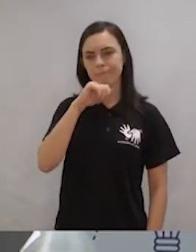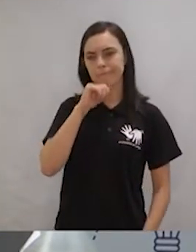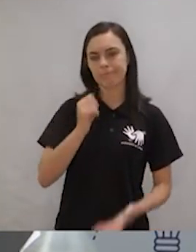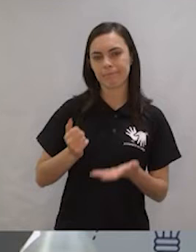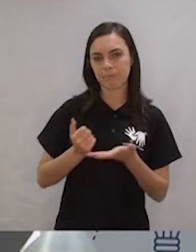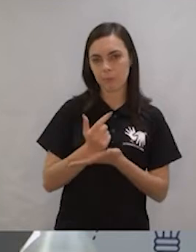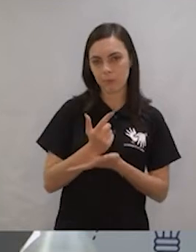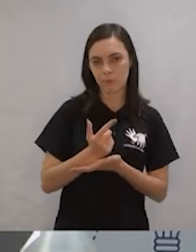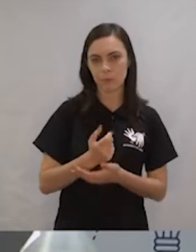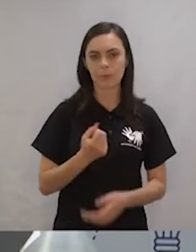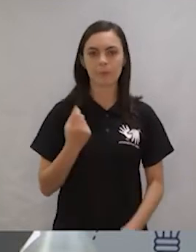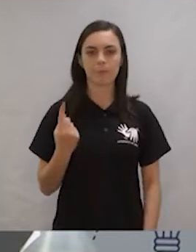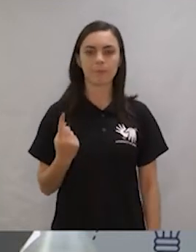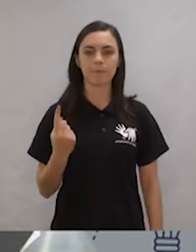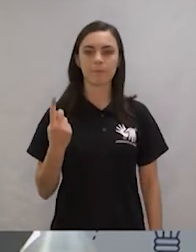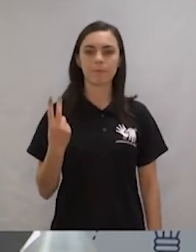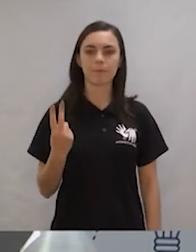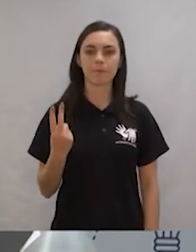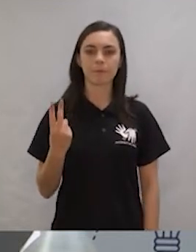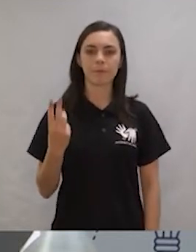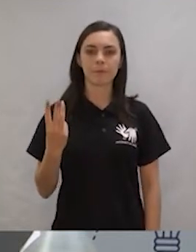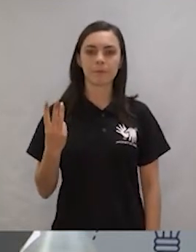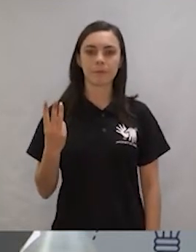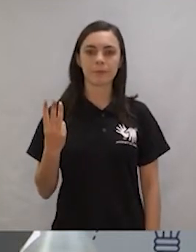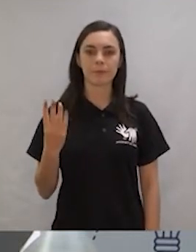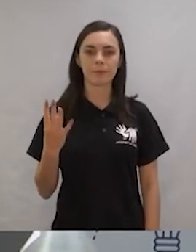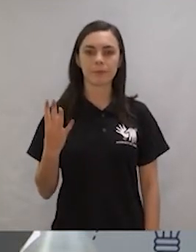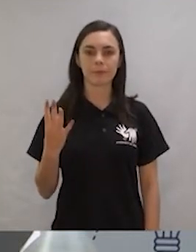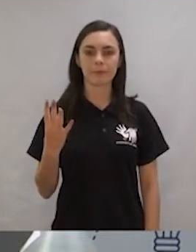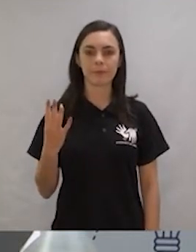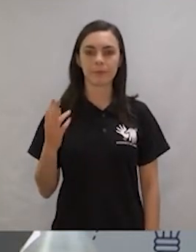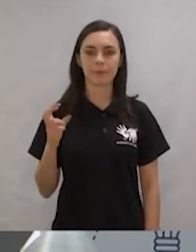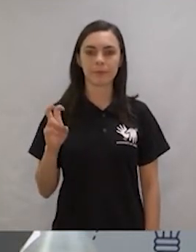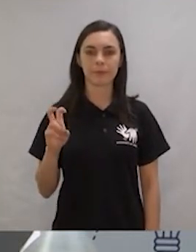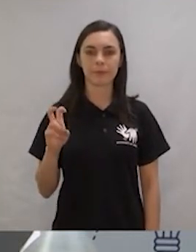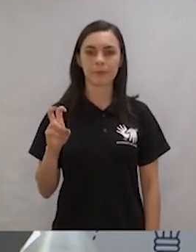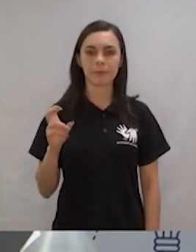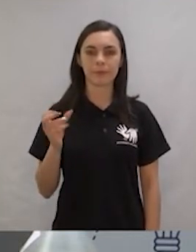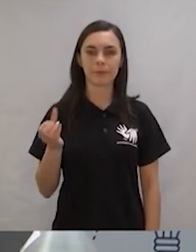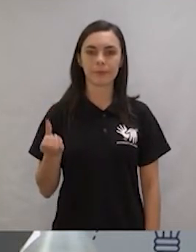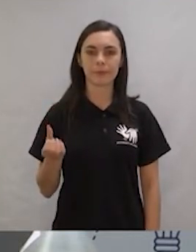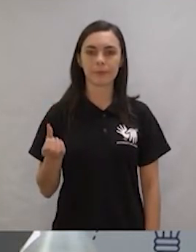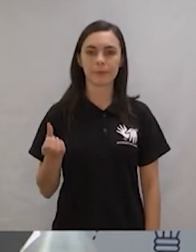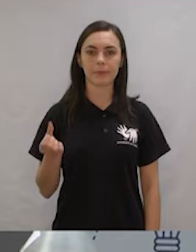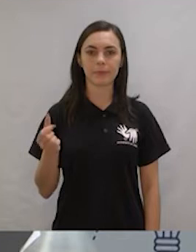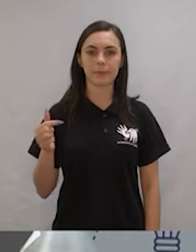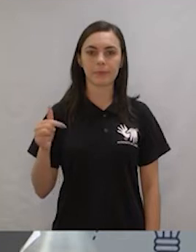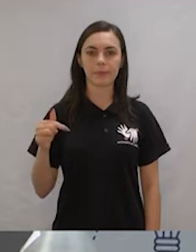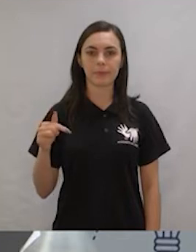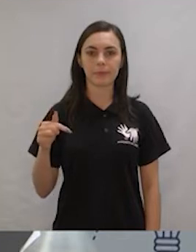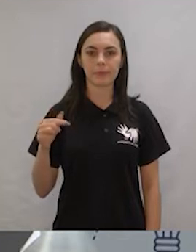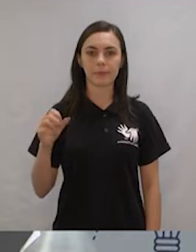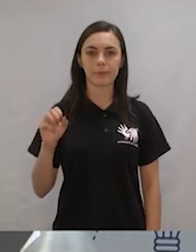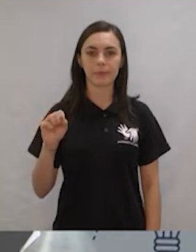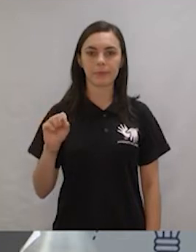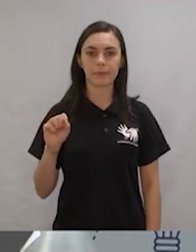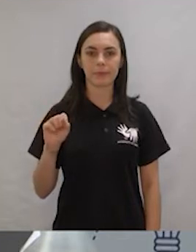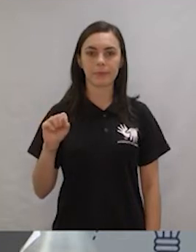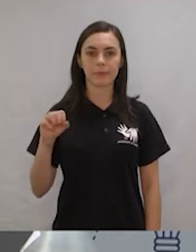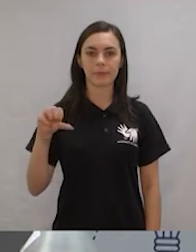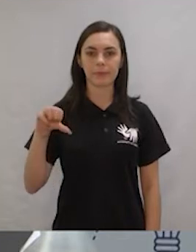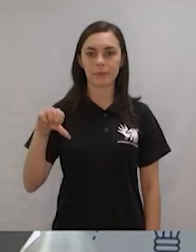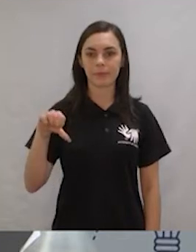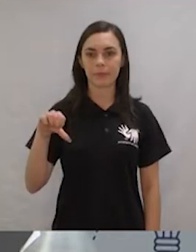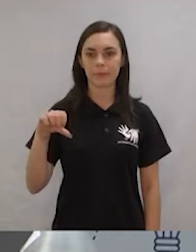de Laura comprou. 1, 2, 3, 4, 5, 6,